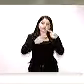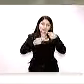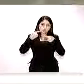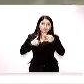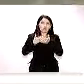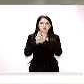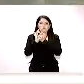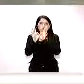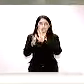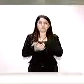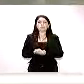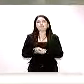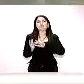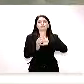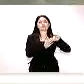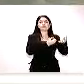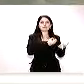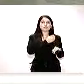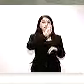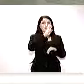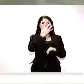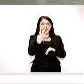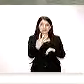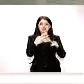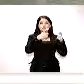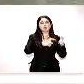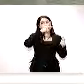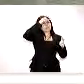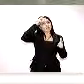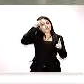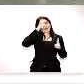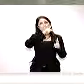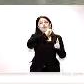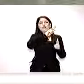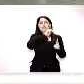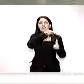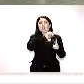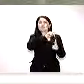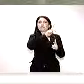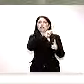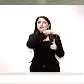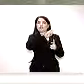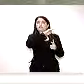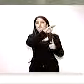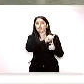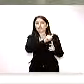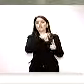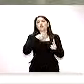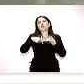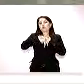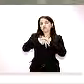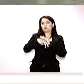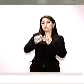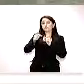54 aqui a contratação da Prefeitura de Mirante do Paranapanema e a castelu Figueiredo e advogados se ninguém